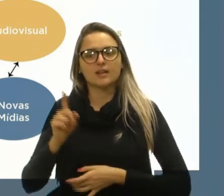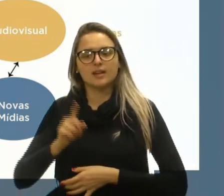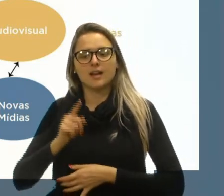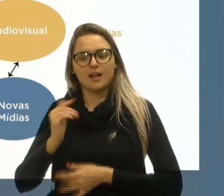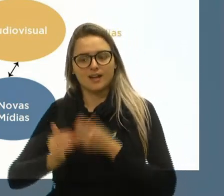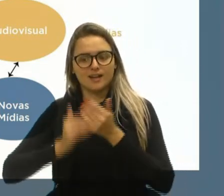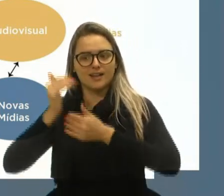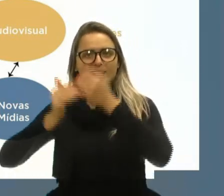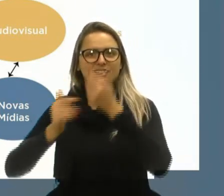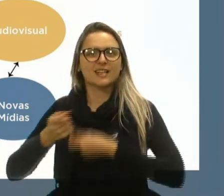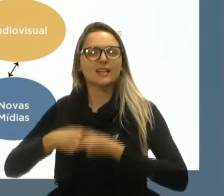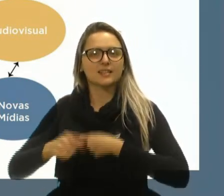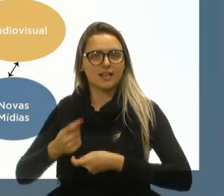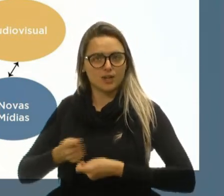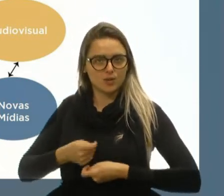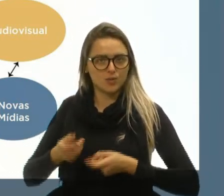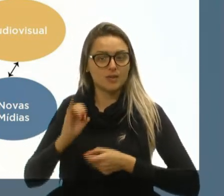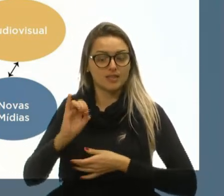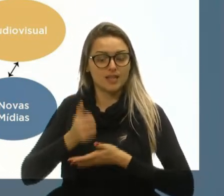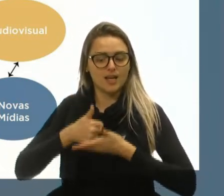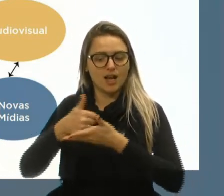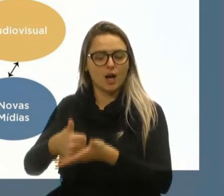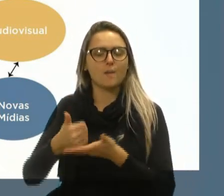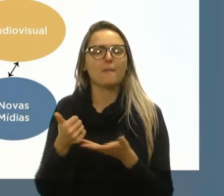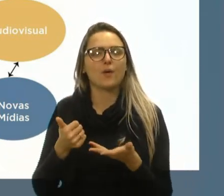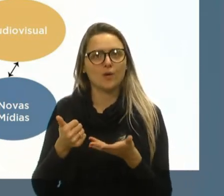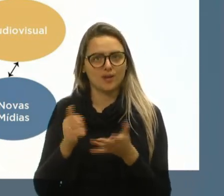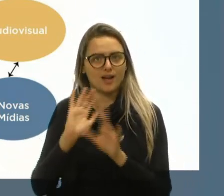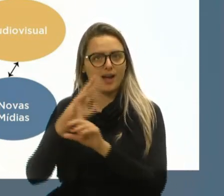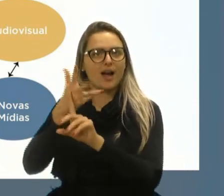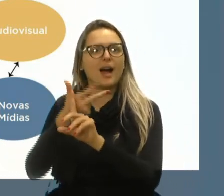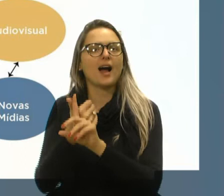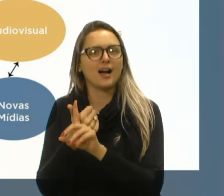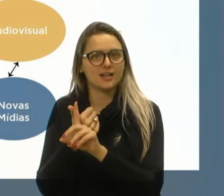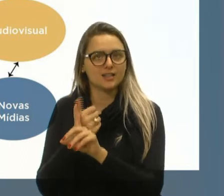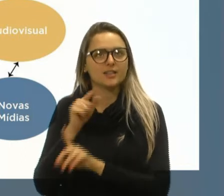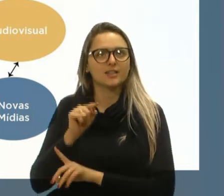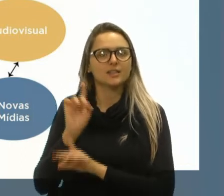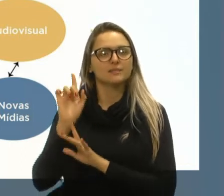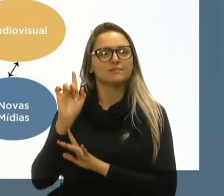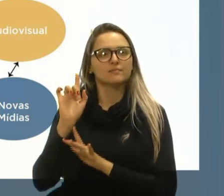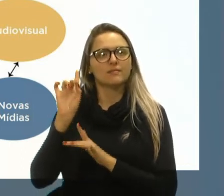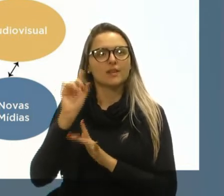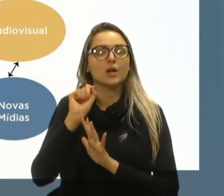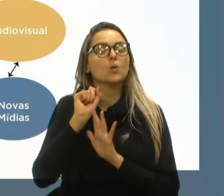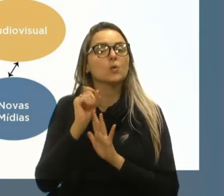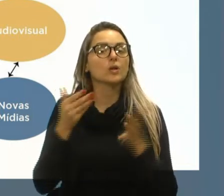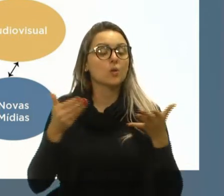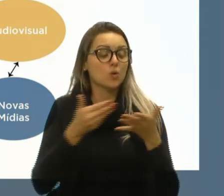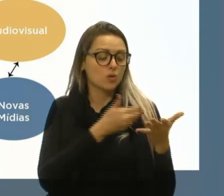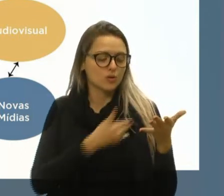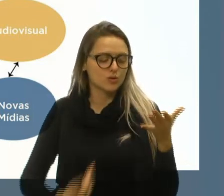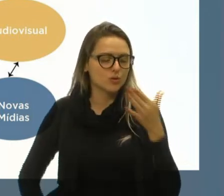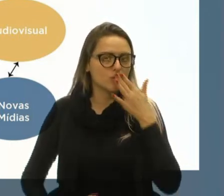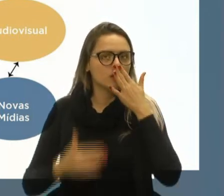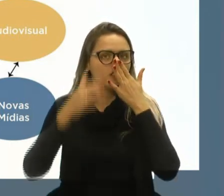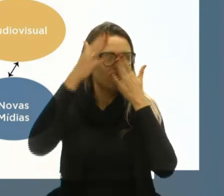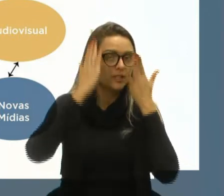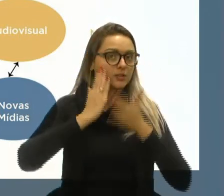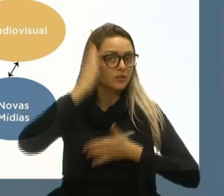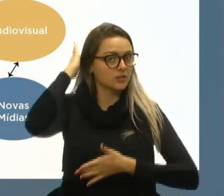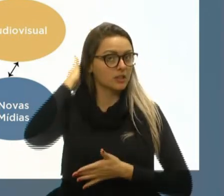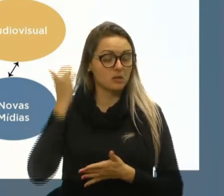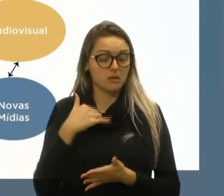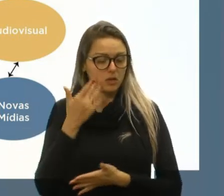economia, quando você dá apoio a esses setores aqui. Essa é a falta de visão da atual administração. Ela não conseguiu entender o que